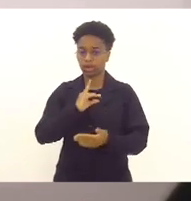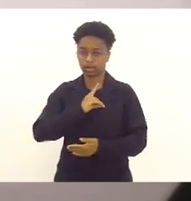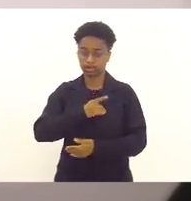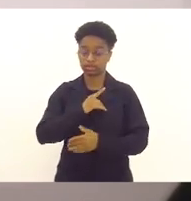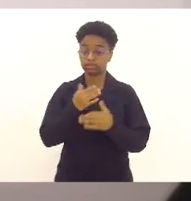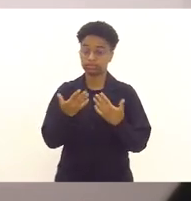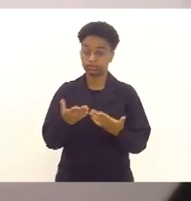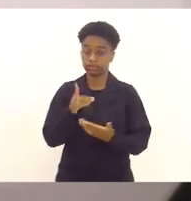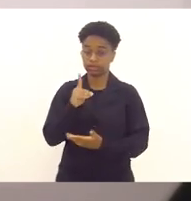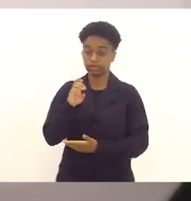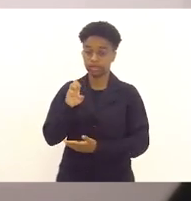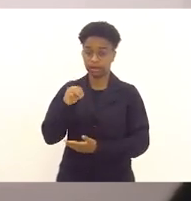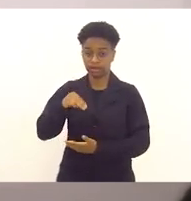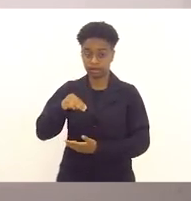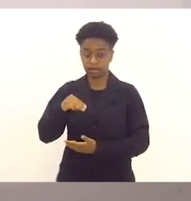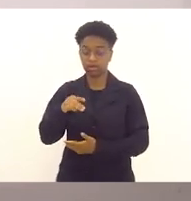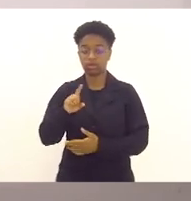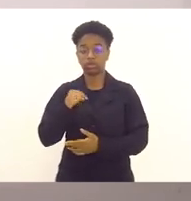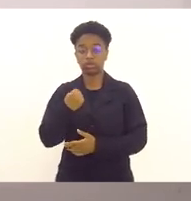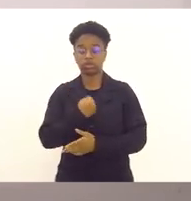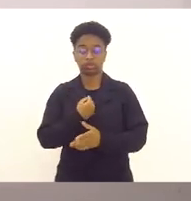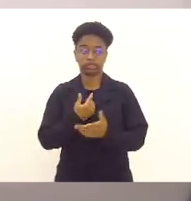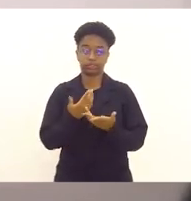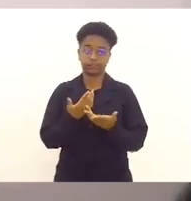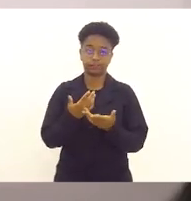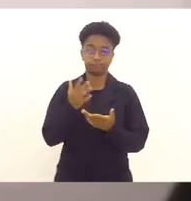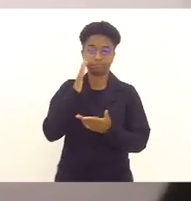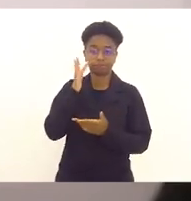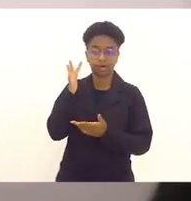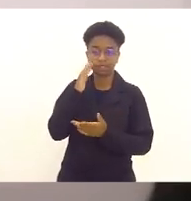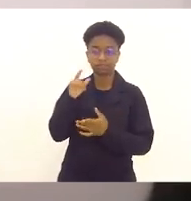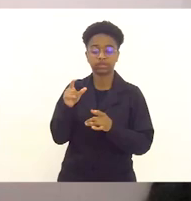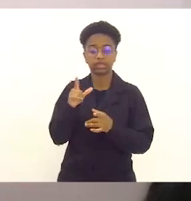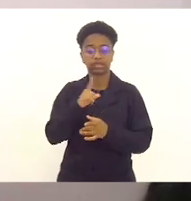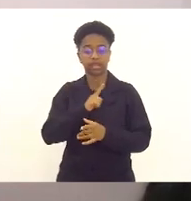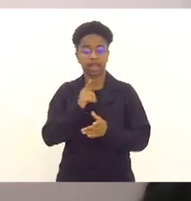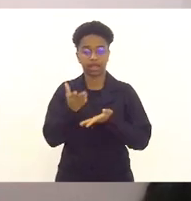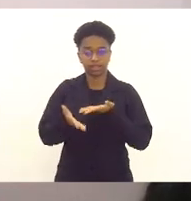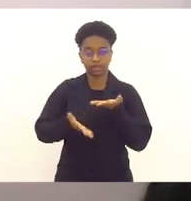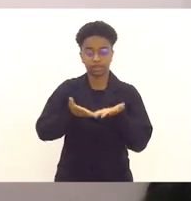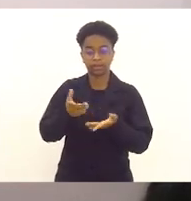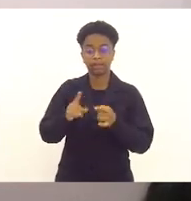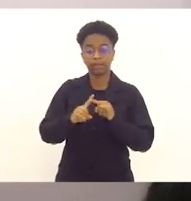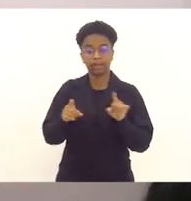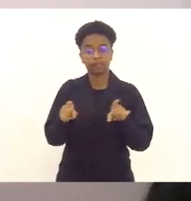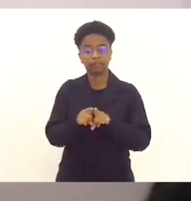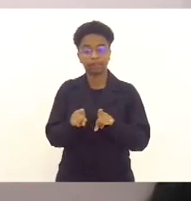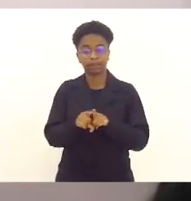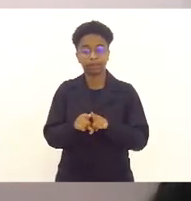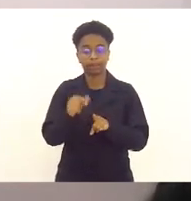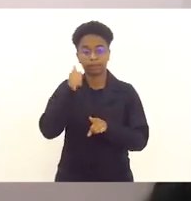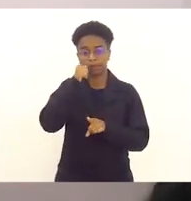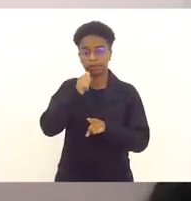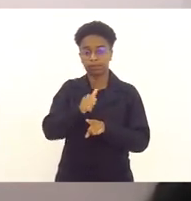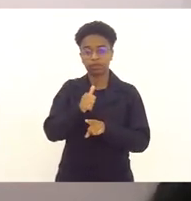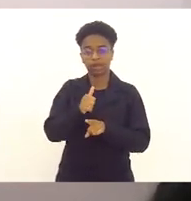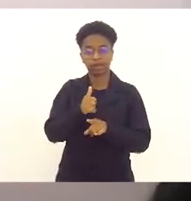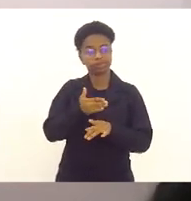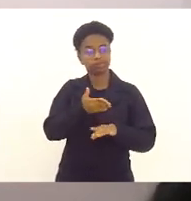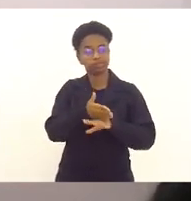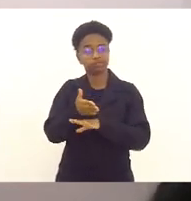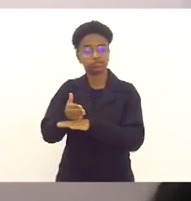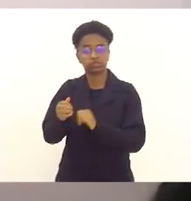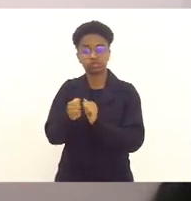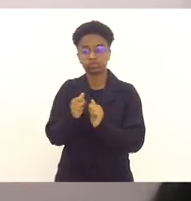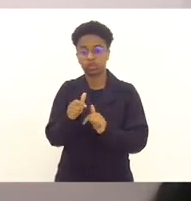deã a gente espera e tem aquele atendimento e minimamente ela vai estar ali com outras mulheres